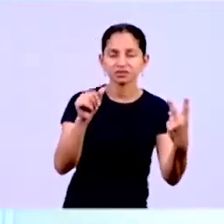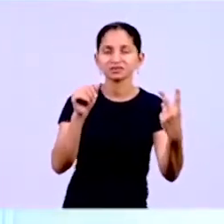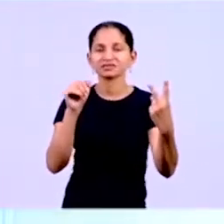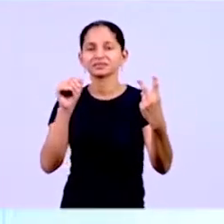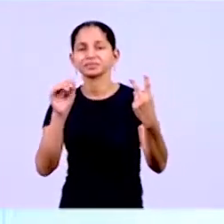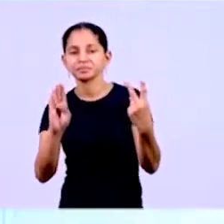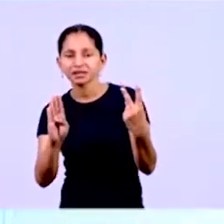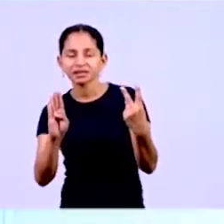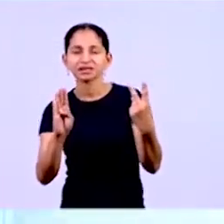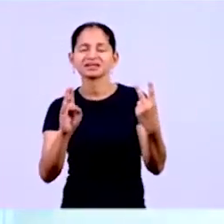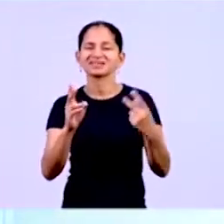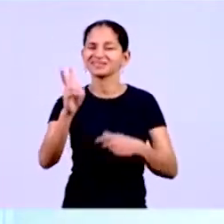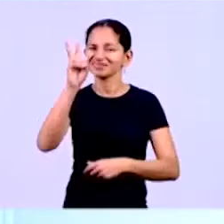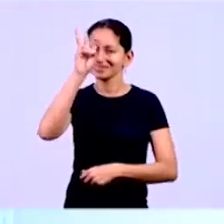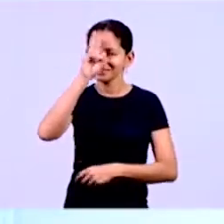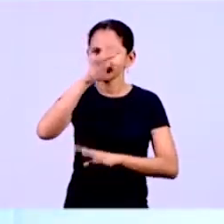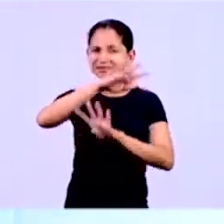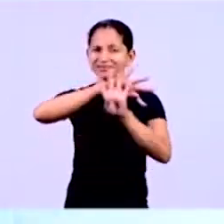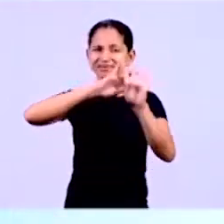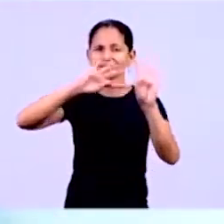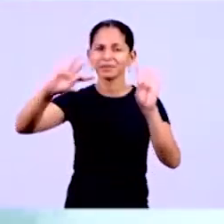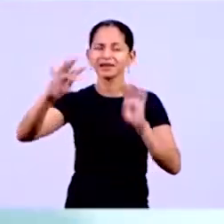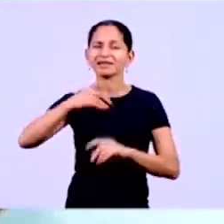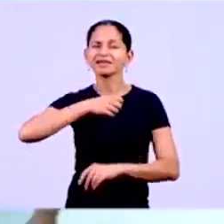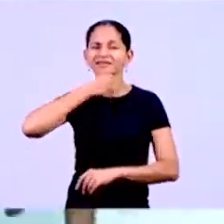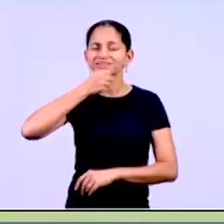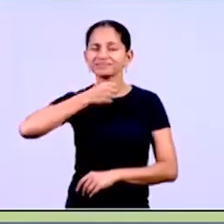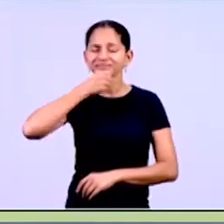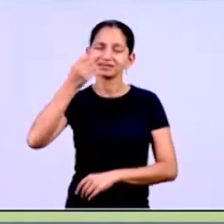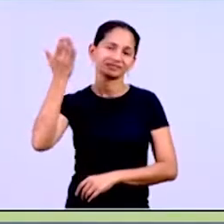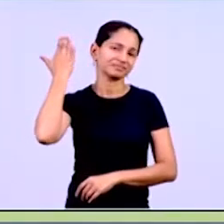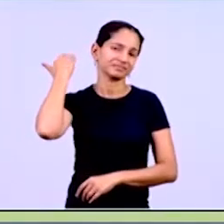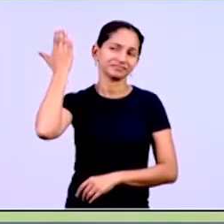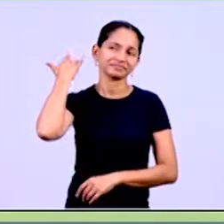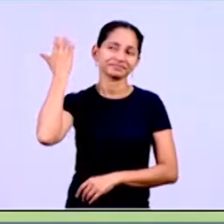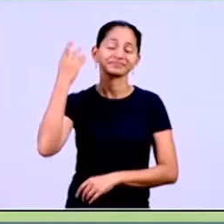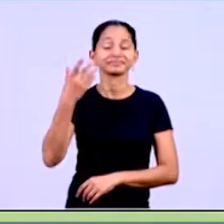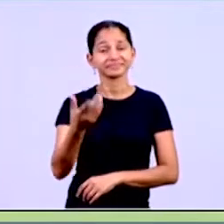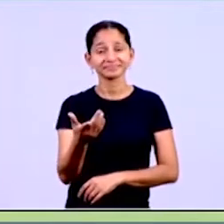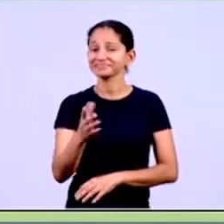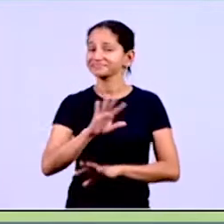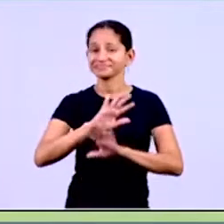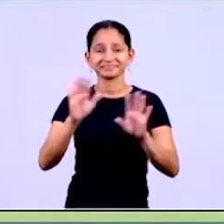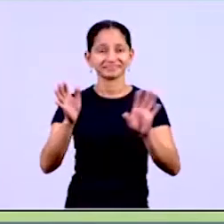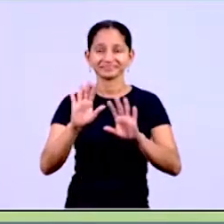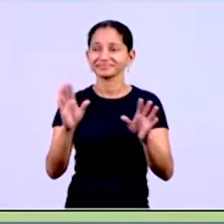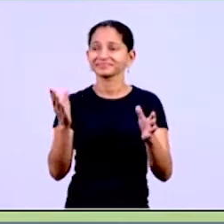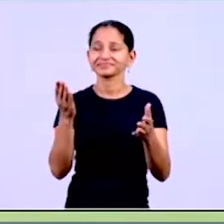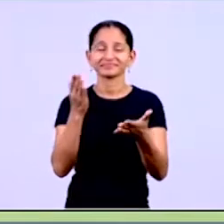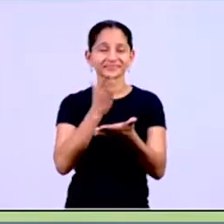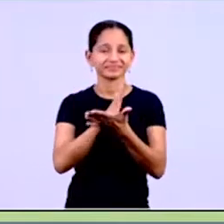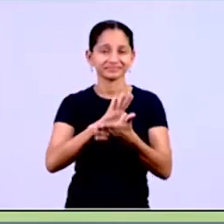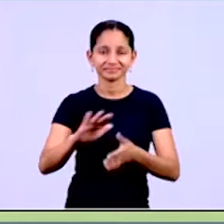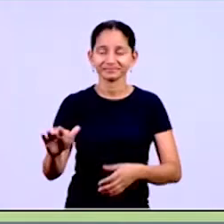diante. Ele fez uma tabela de convenção. A gente chamou isso aqui de ASCII2, né? Tabela.